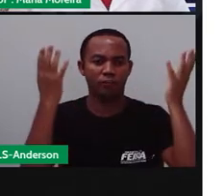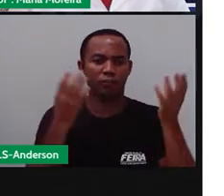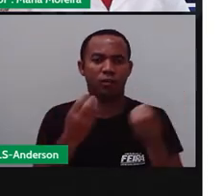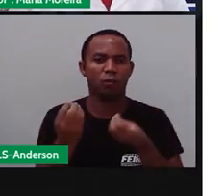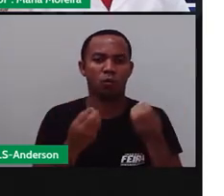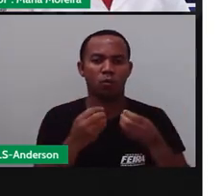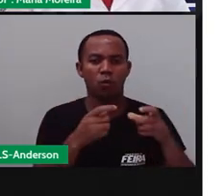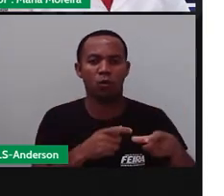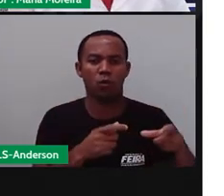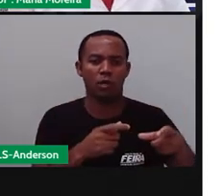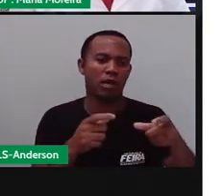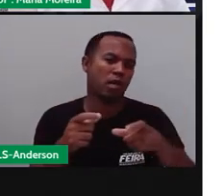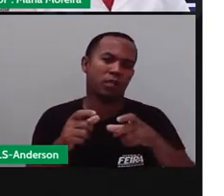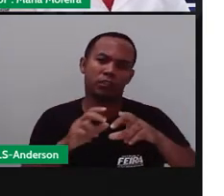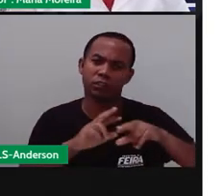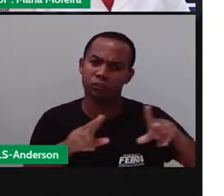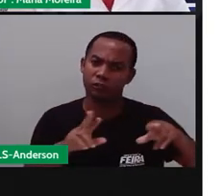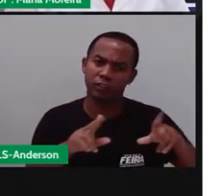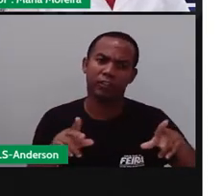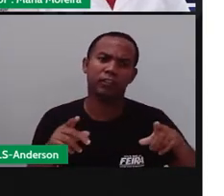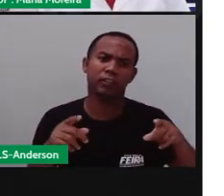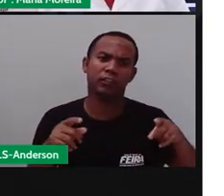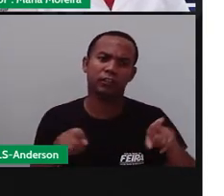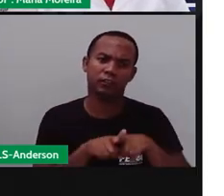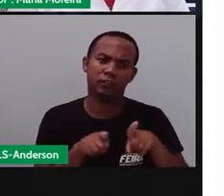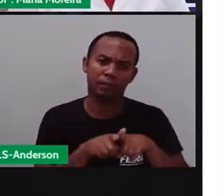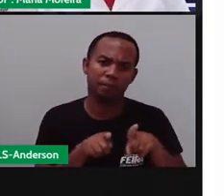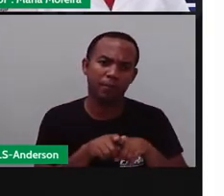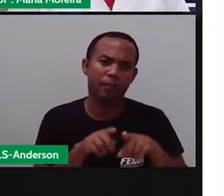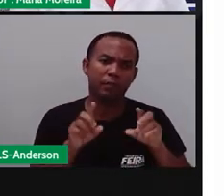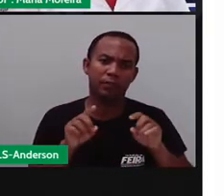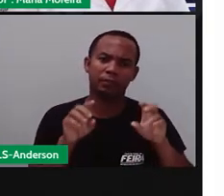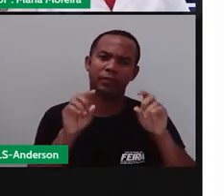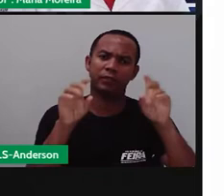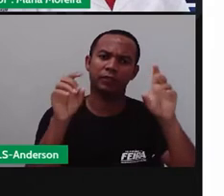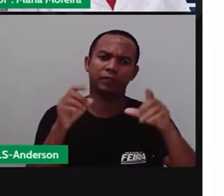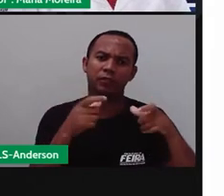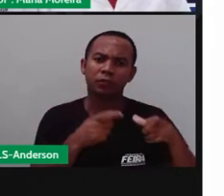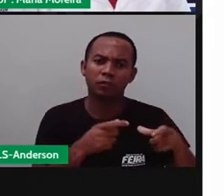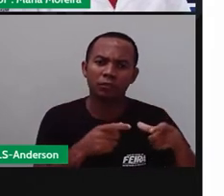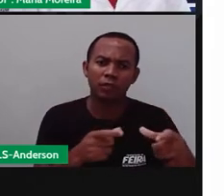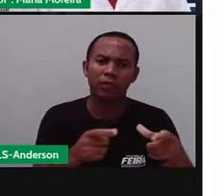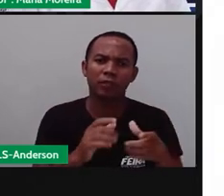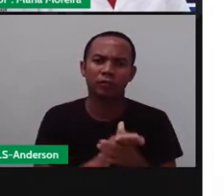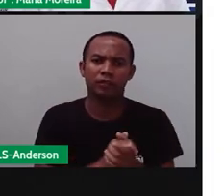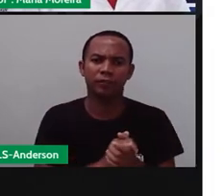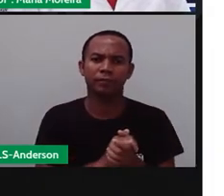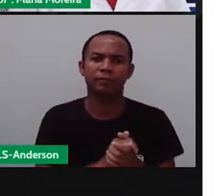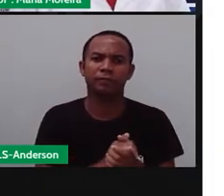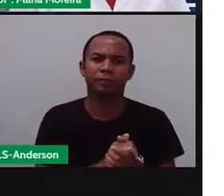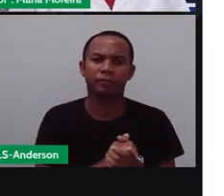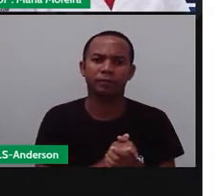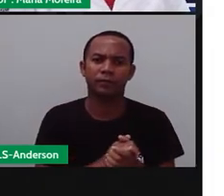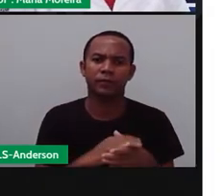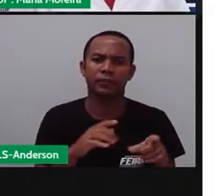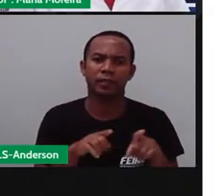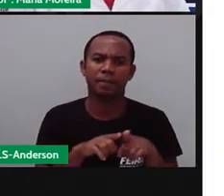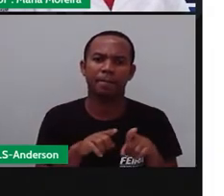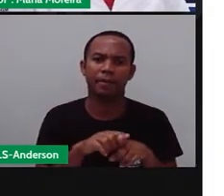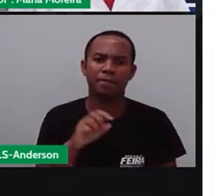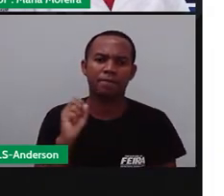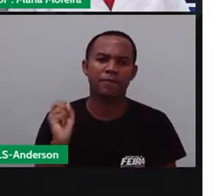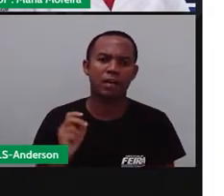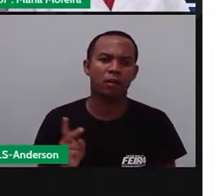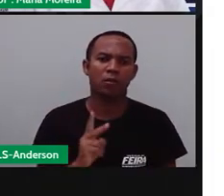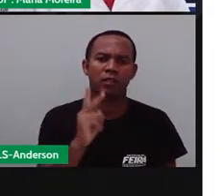em outros lugares, mas cada um com características o quê? Específicas, né, da sua região. E por isso essa valorização